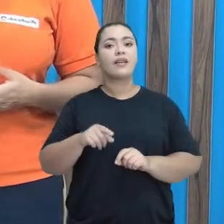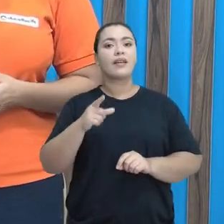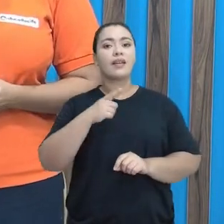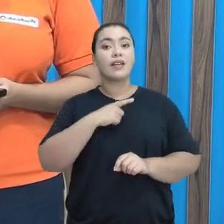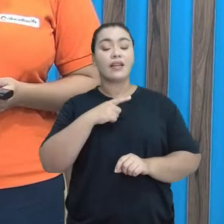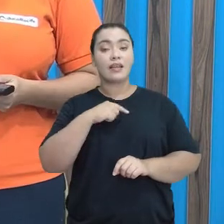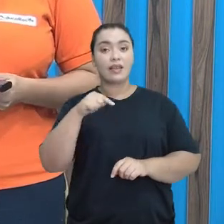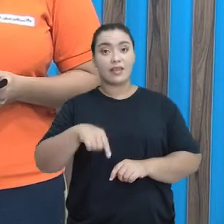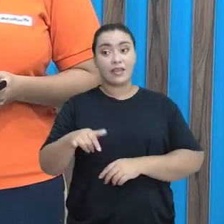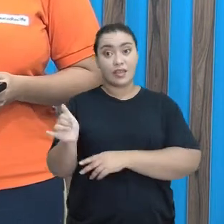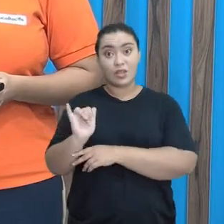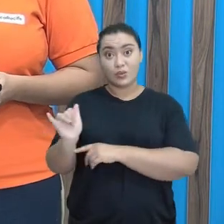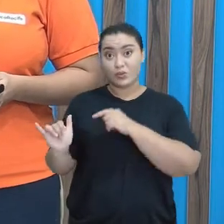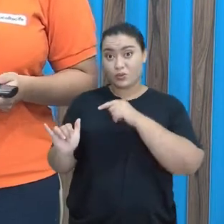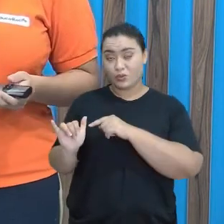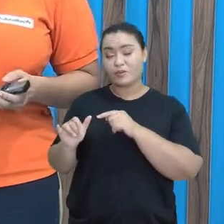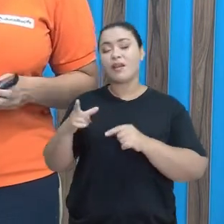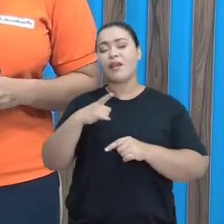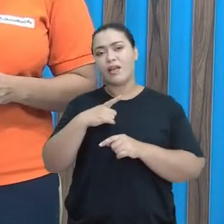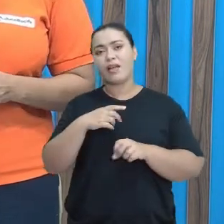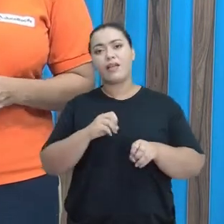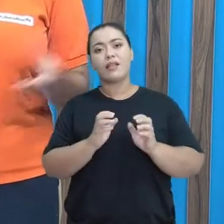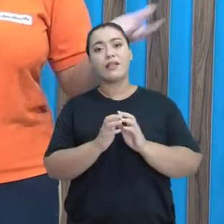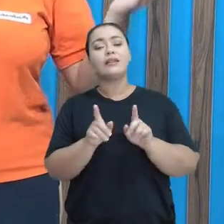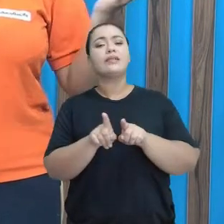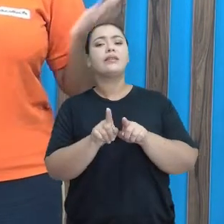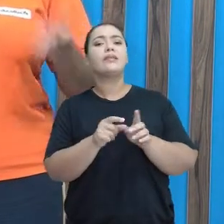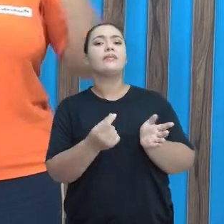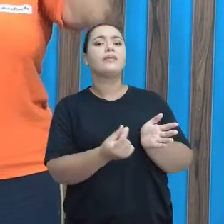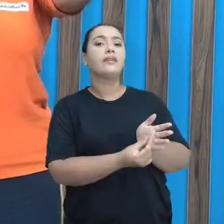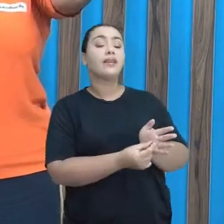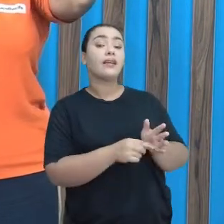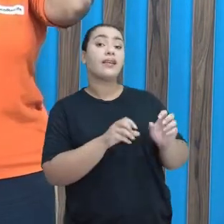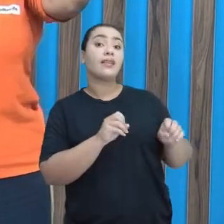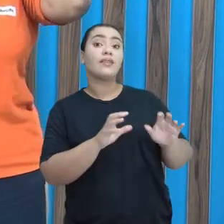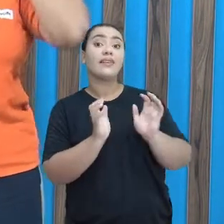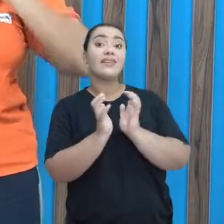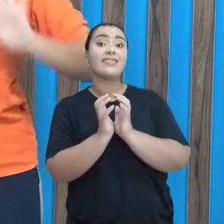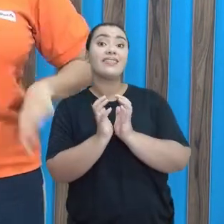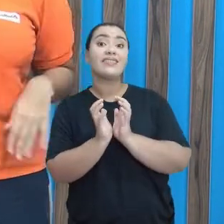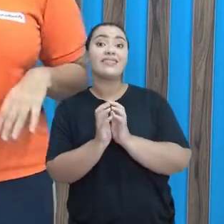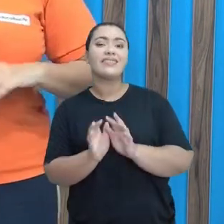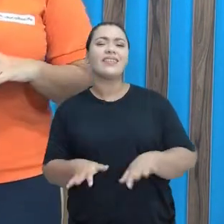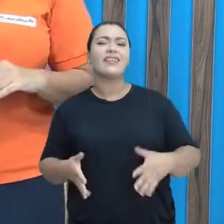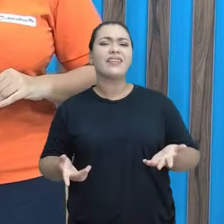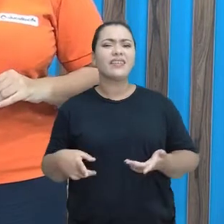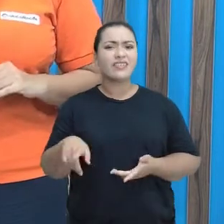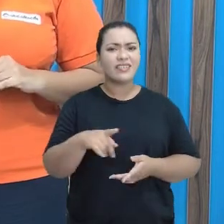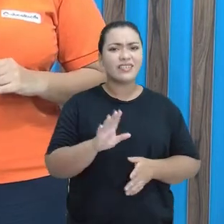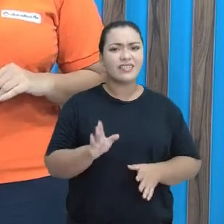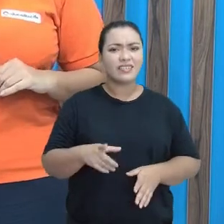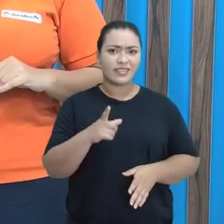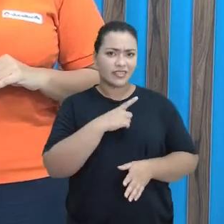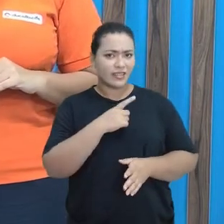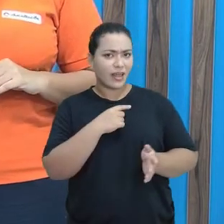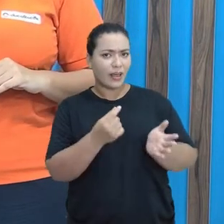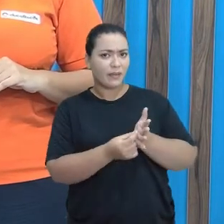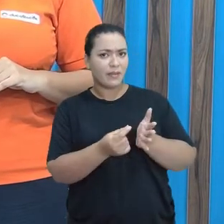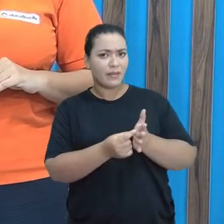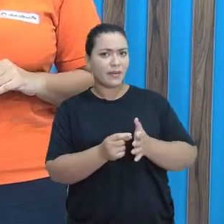no nosso canal do YouTube, quanto no nosso aplicativo Educa Recife. Quem aí já tem o